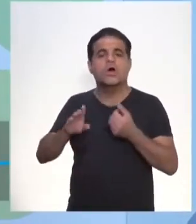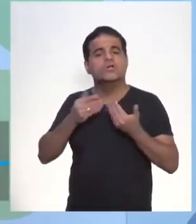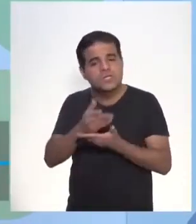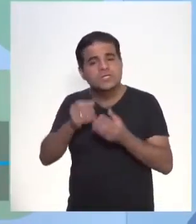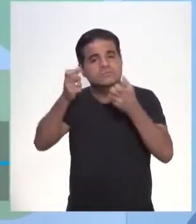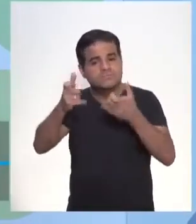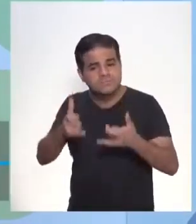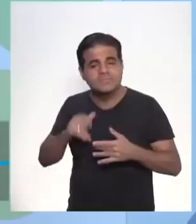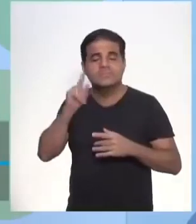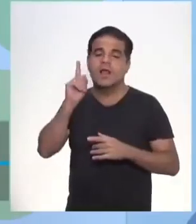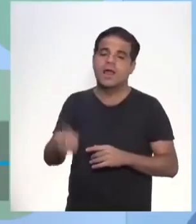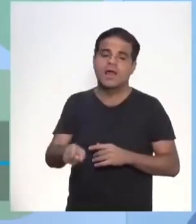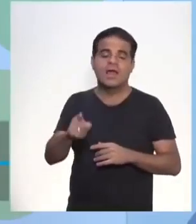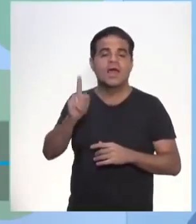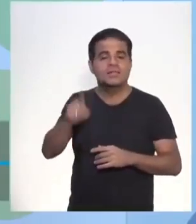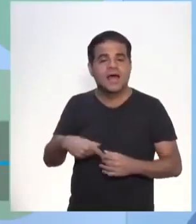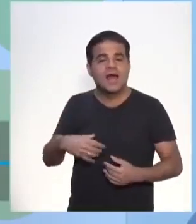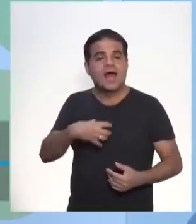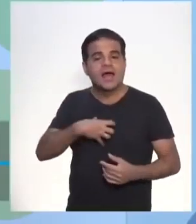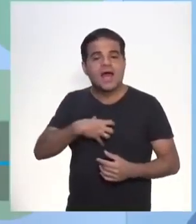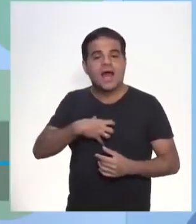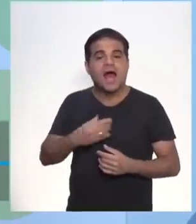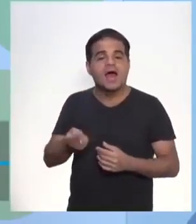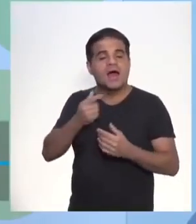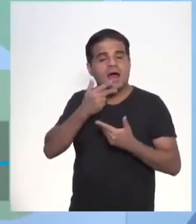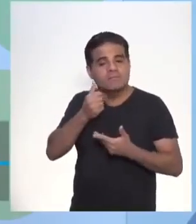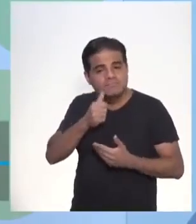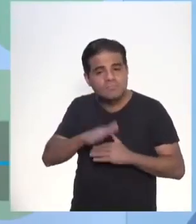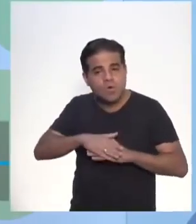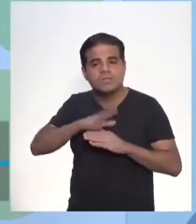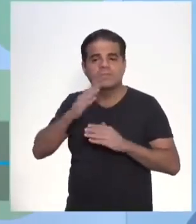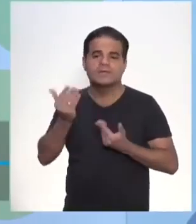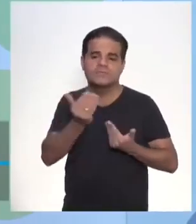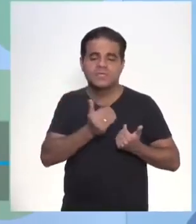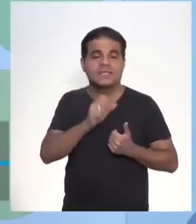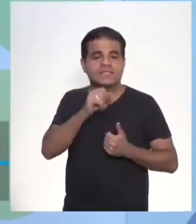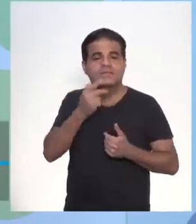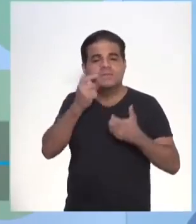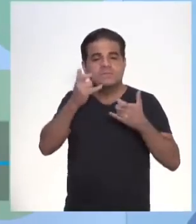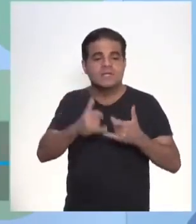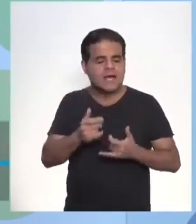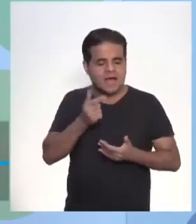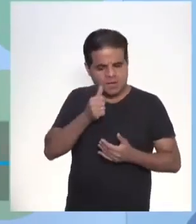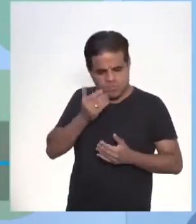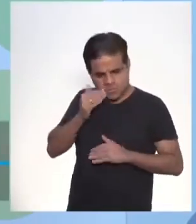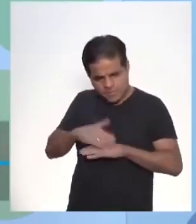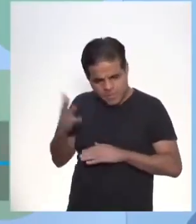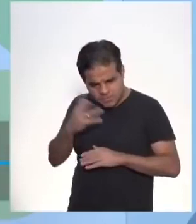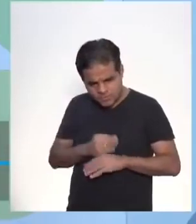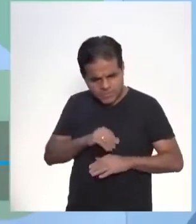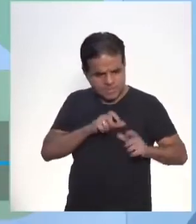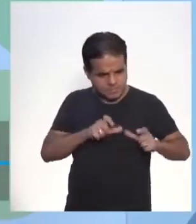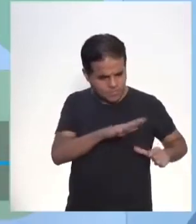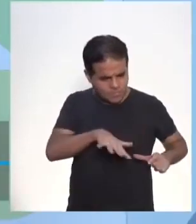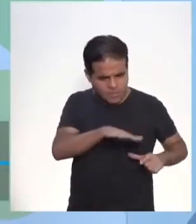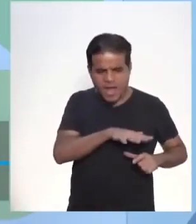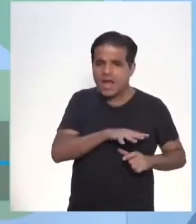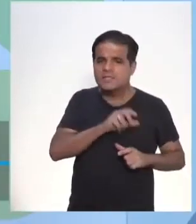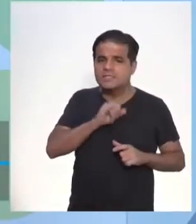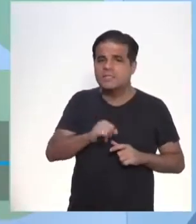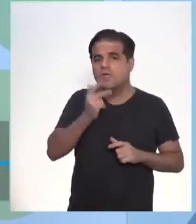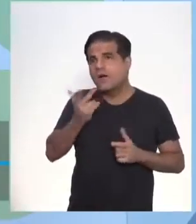vão justificar essa caracterização de a moça mais bonita. Porque se falar, né, a moça mais bonita da minha terra, por exemplo, se eu falo